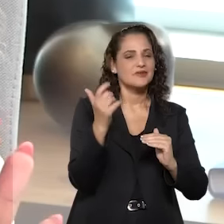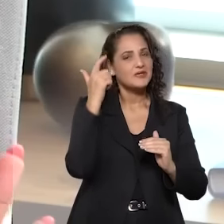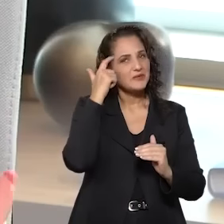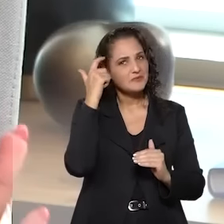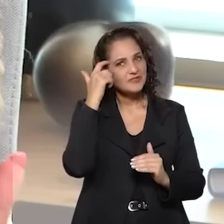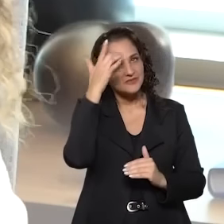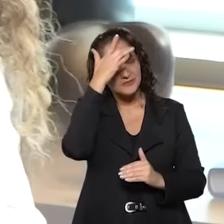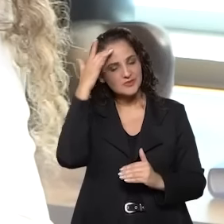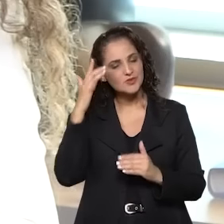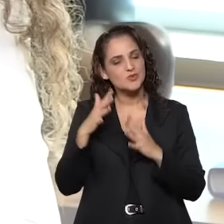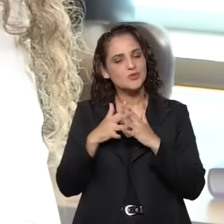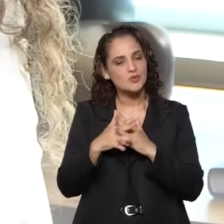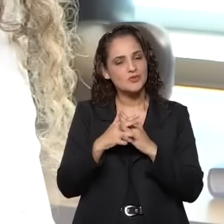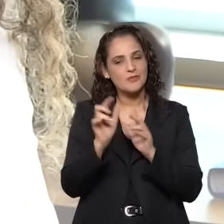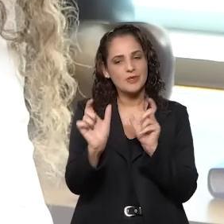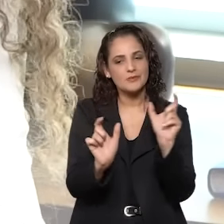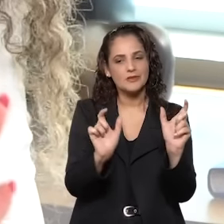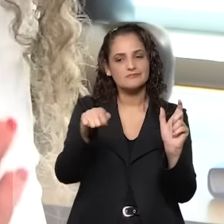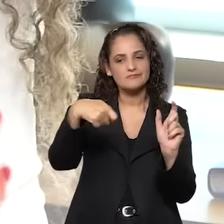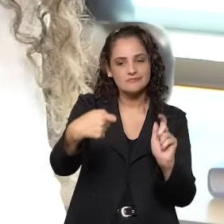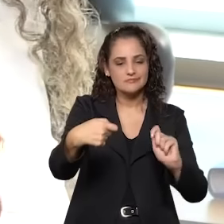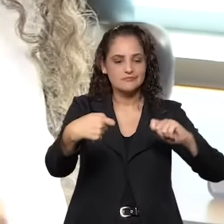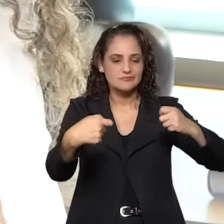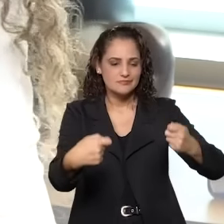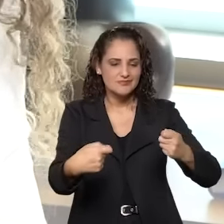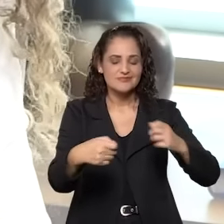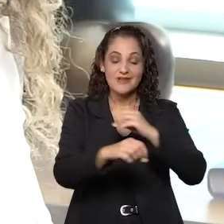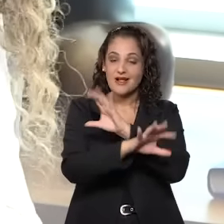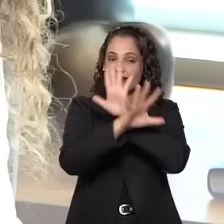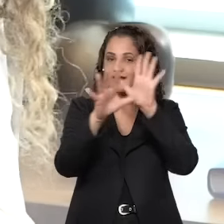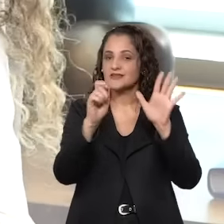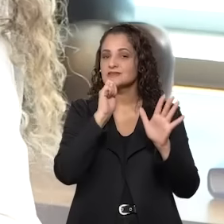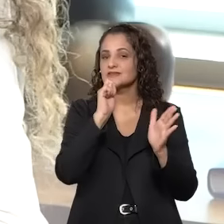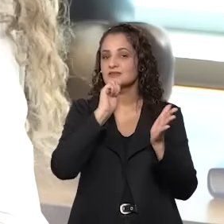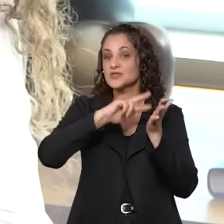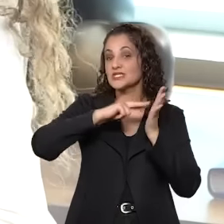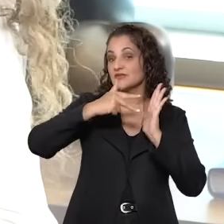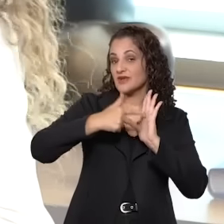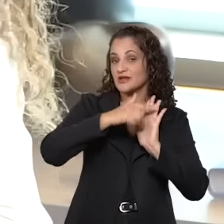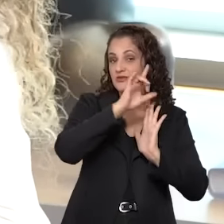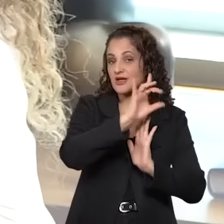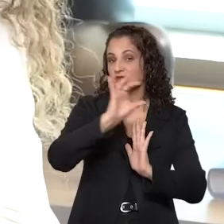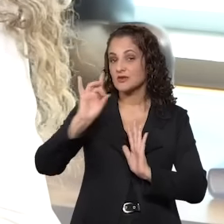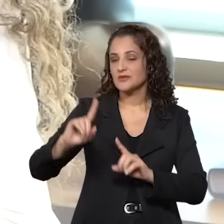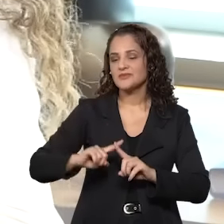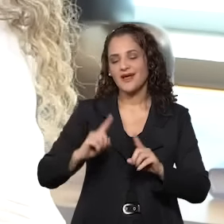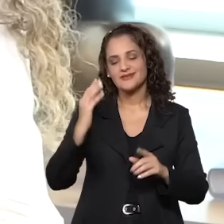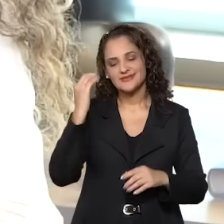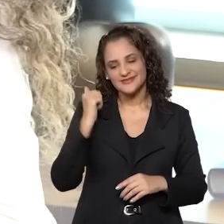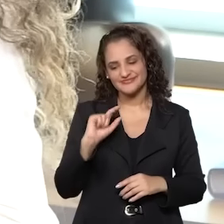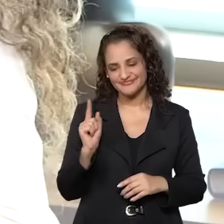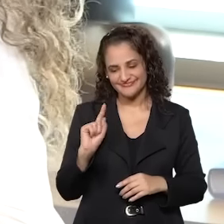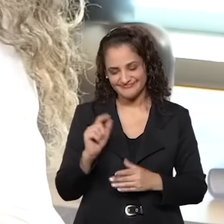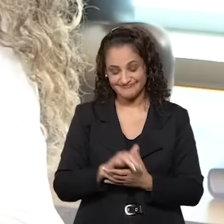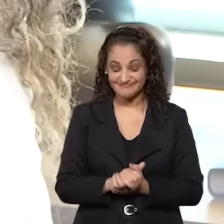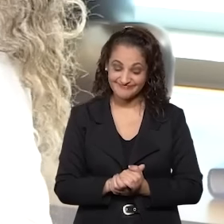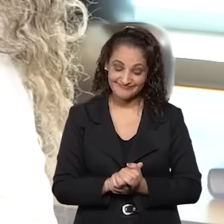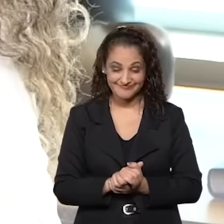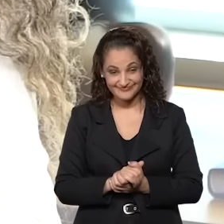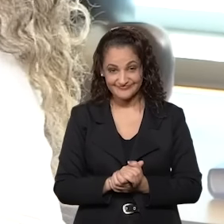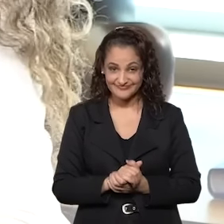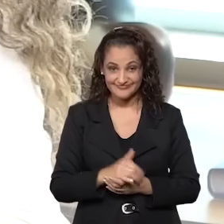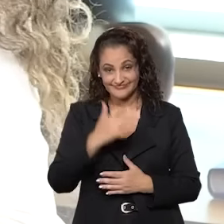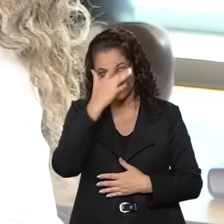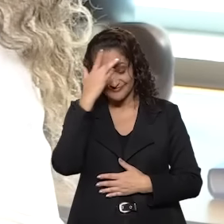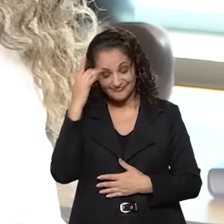os termos né E que é só uma questão de esclarecimento sobre o significado de cada um dos termos mas a gente sabe que não né que no final do dia tem gente que